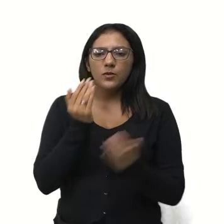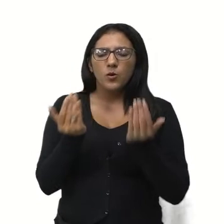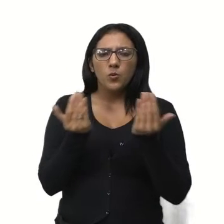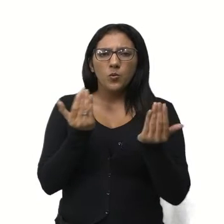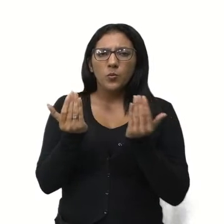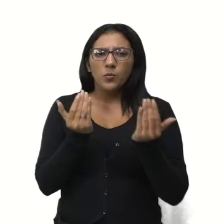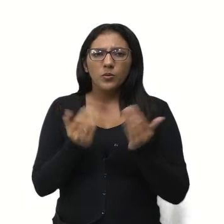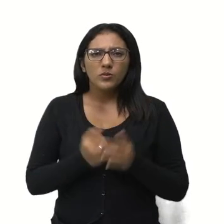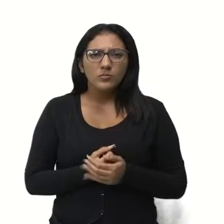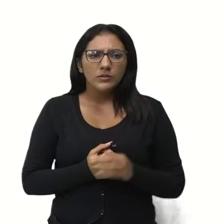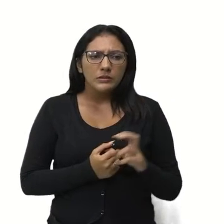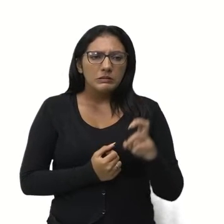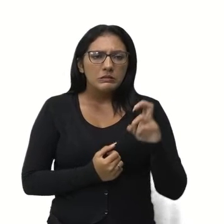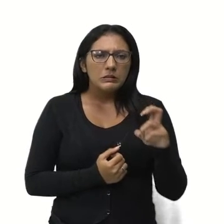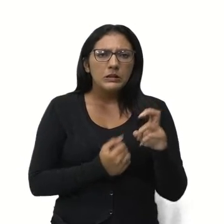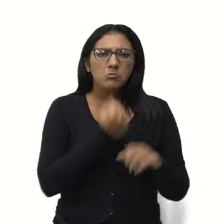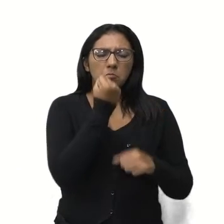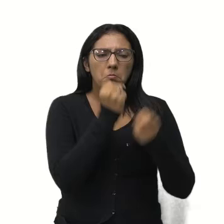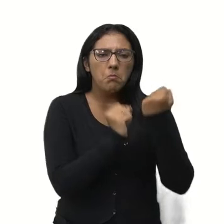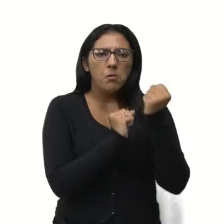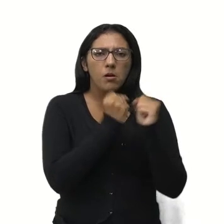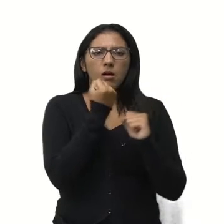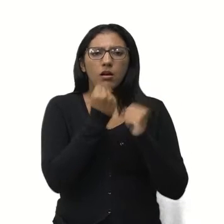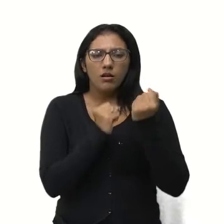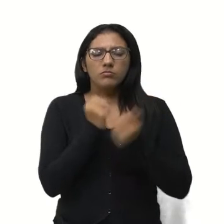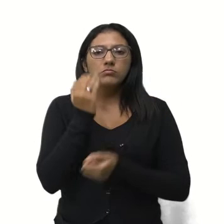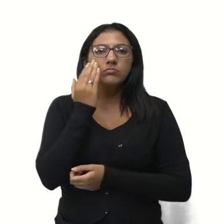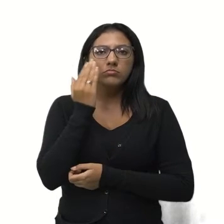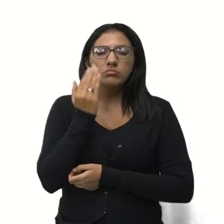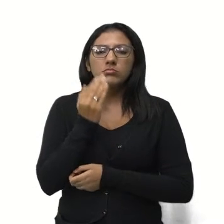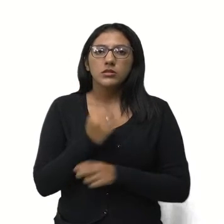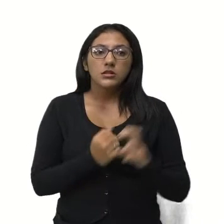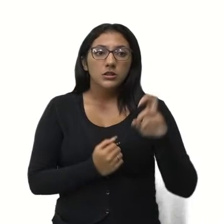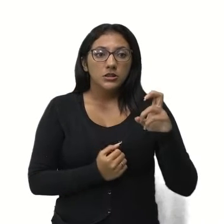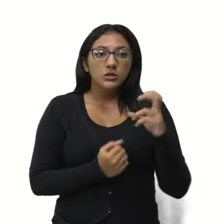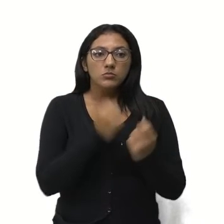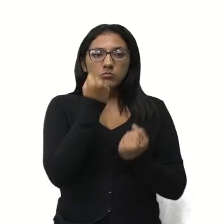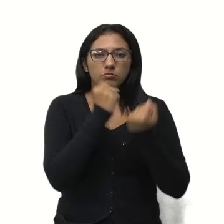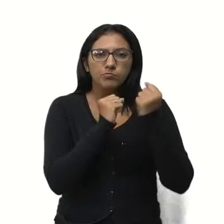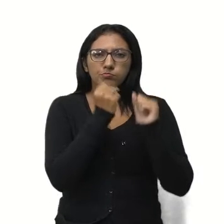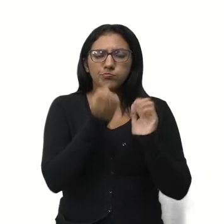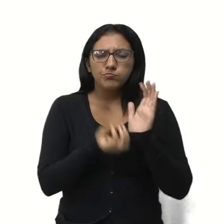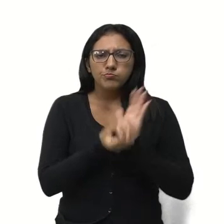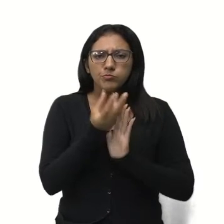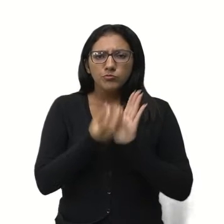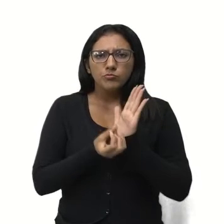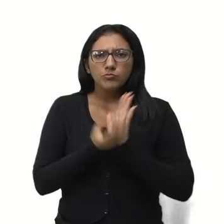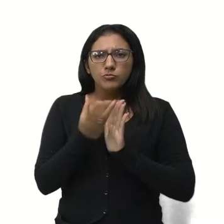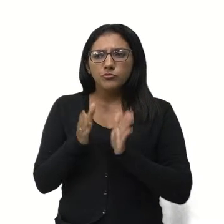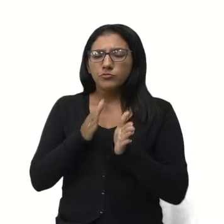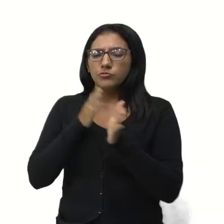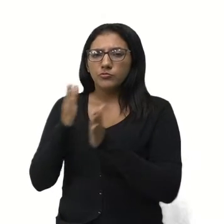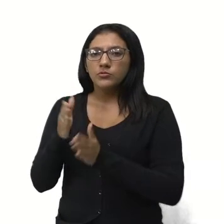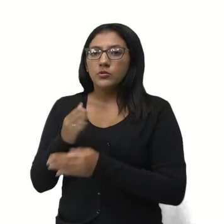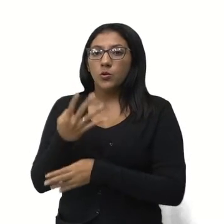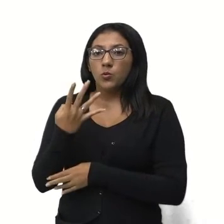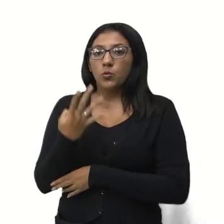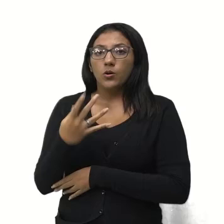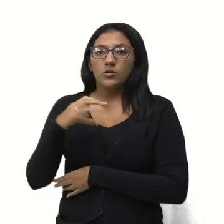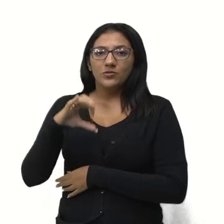com 5 máquinas, observe aqui, com 5 máquinas são produzidas